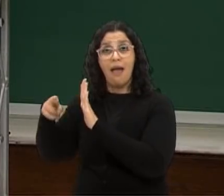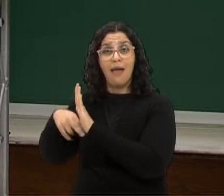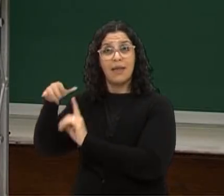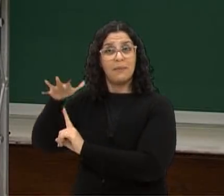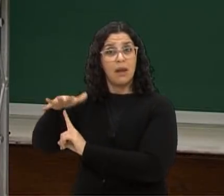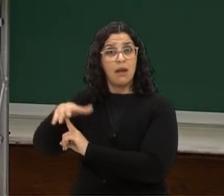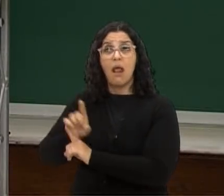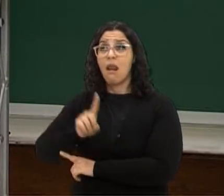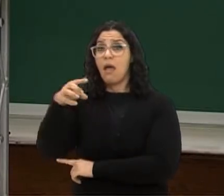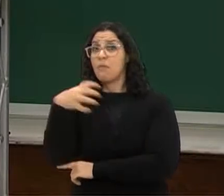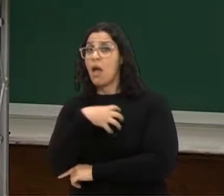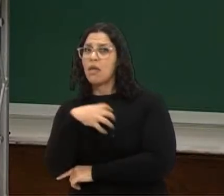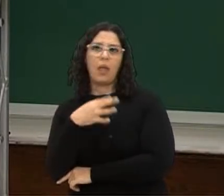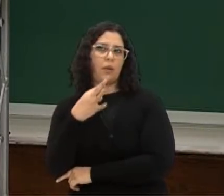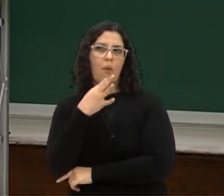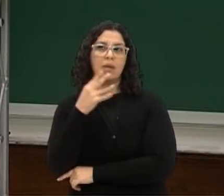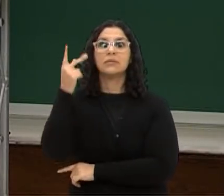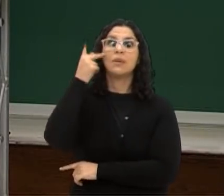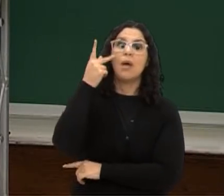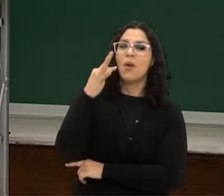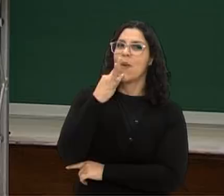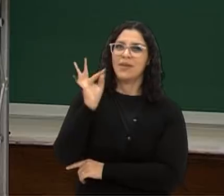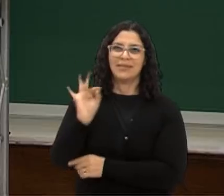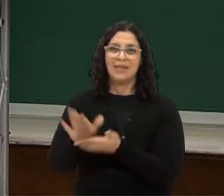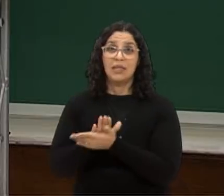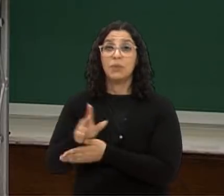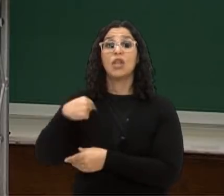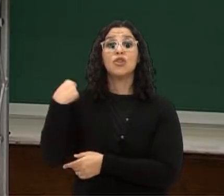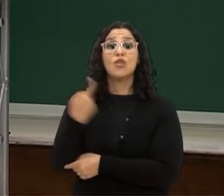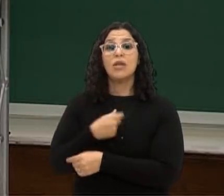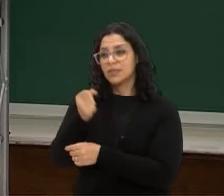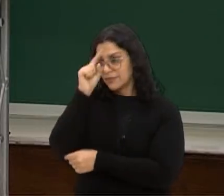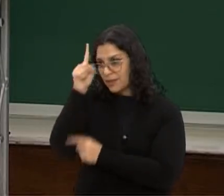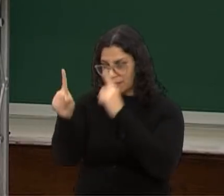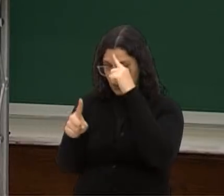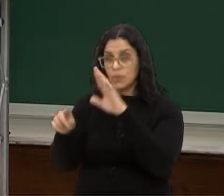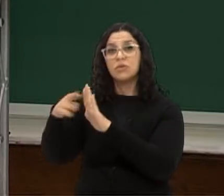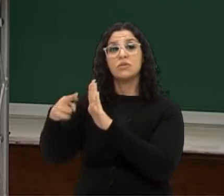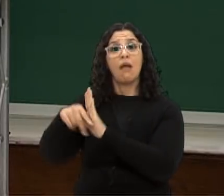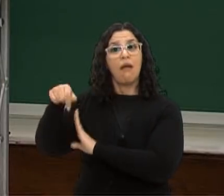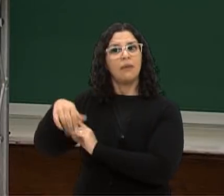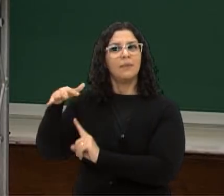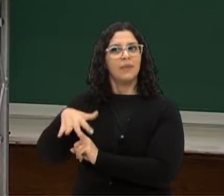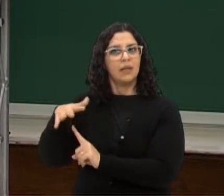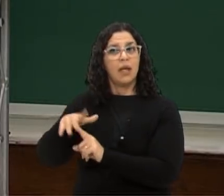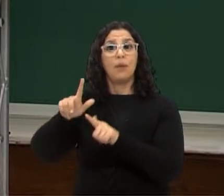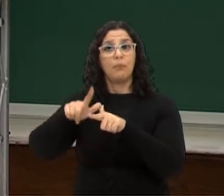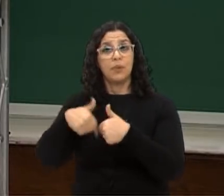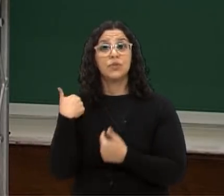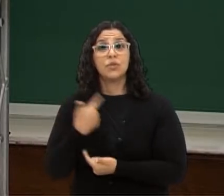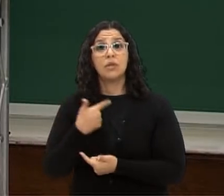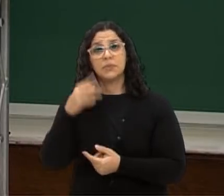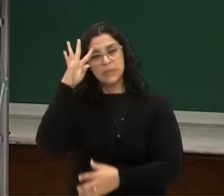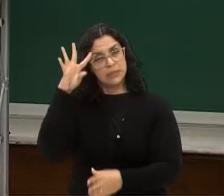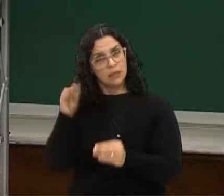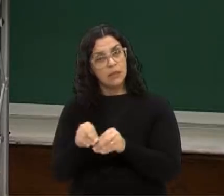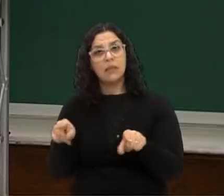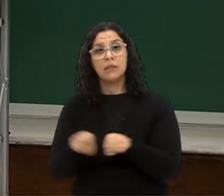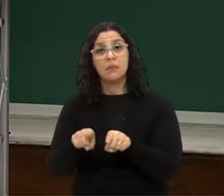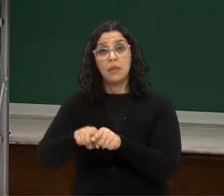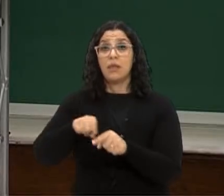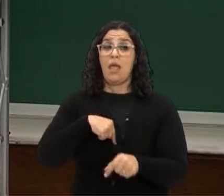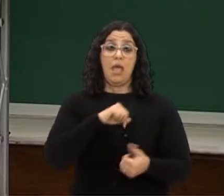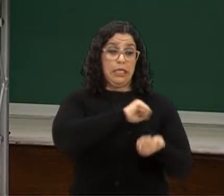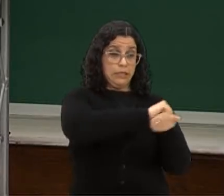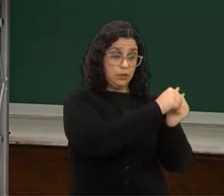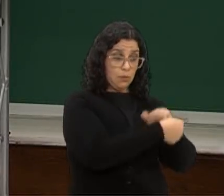Bahia, né, ou em São Paulo, ou no Rio de Janeiro, eles não vão conhecer, porque foi você que adaptou essa regra aqui. Então você tem que entender a diferença do esporte